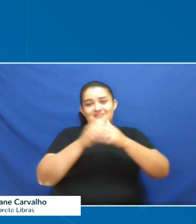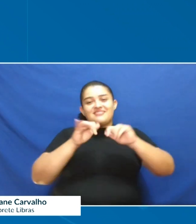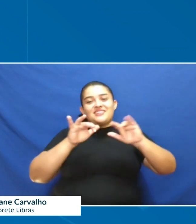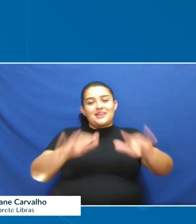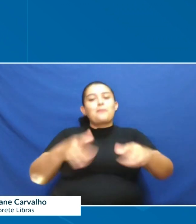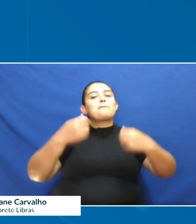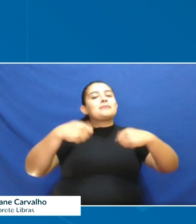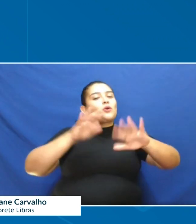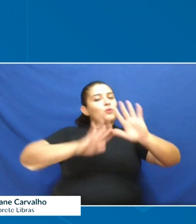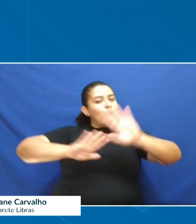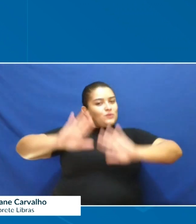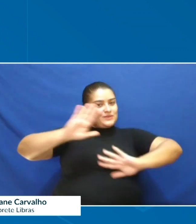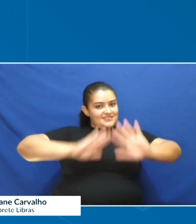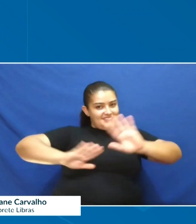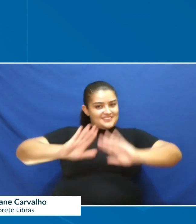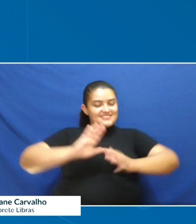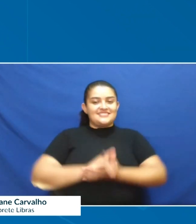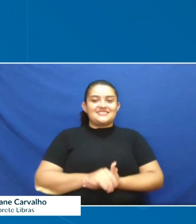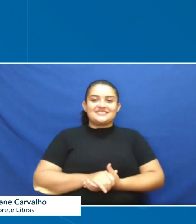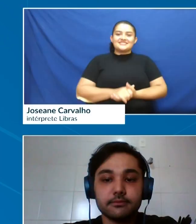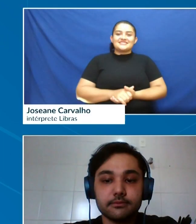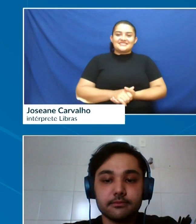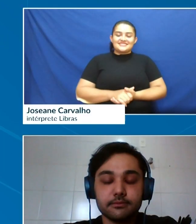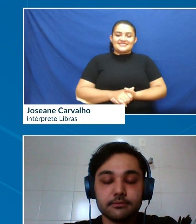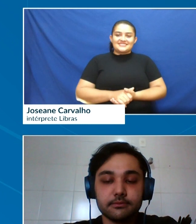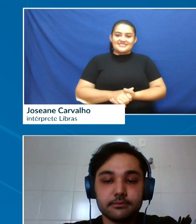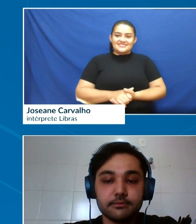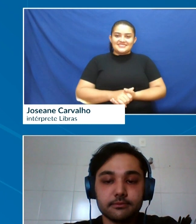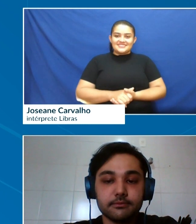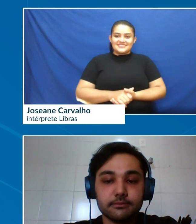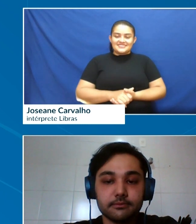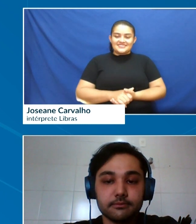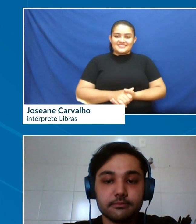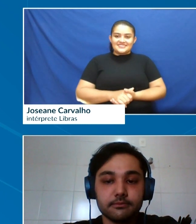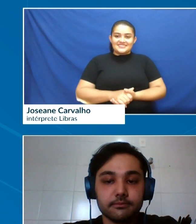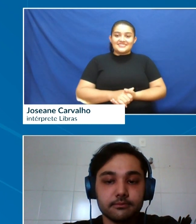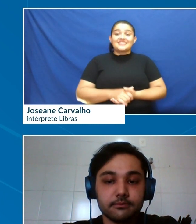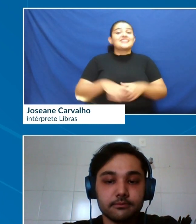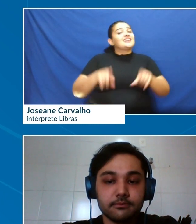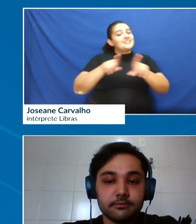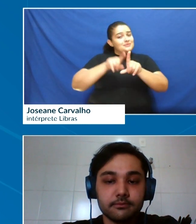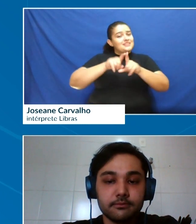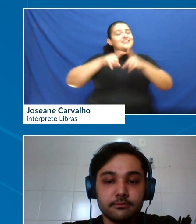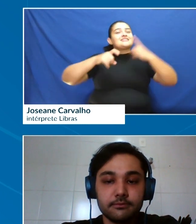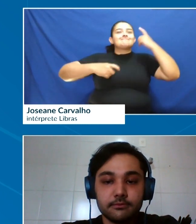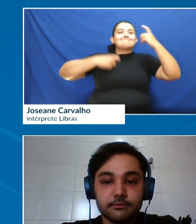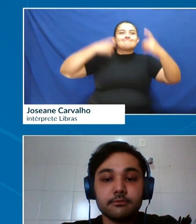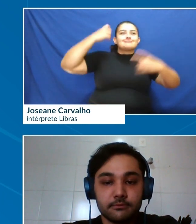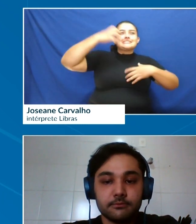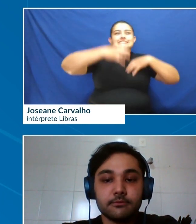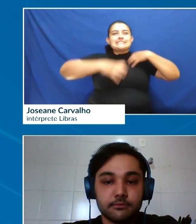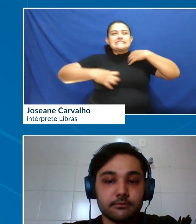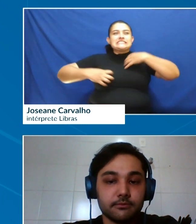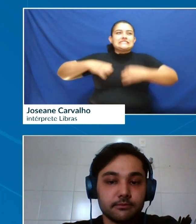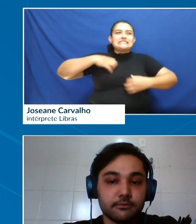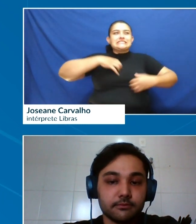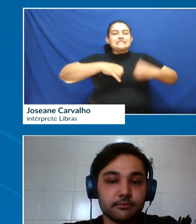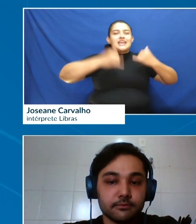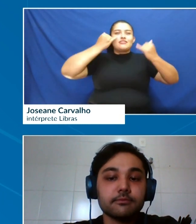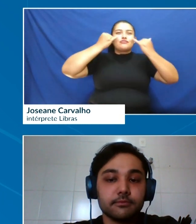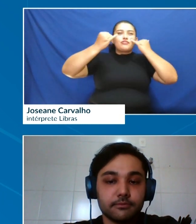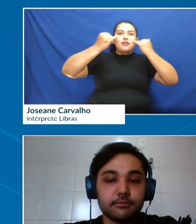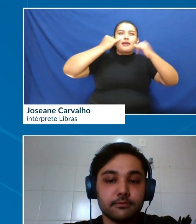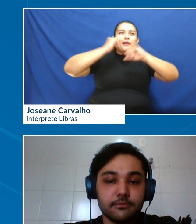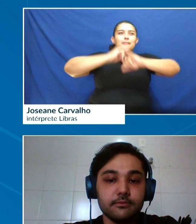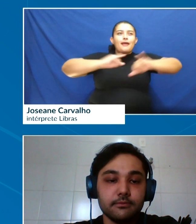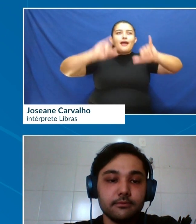relaxar. E apesar dessa tensão, né, desse turbilhão de informações e coisas que